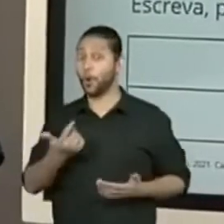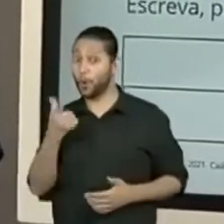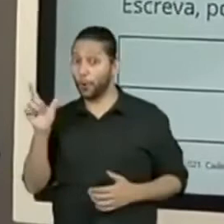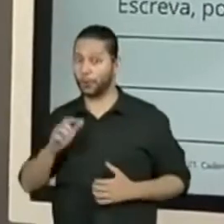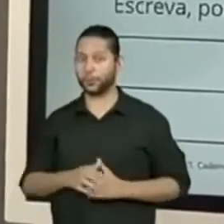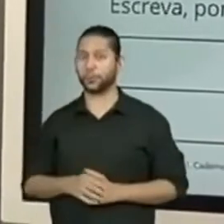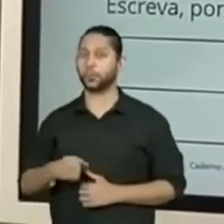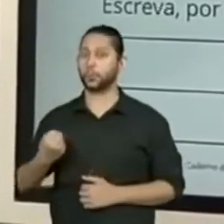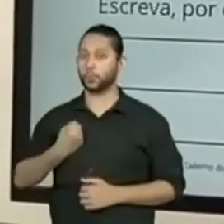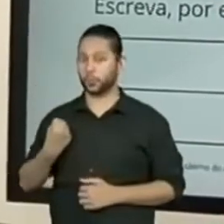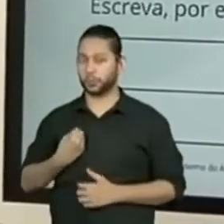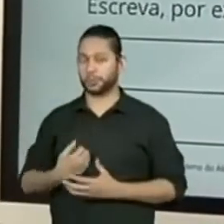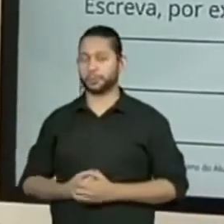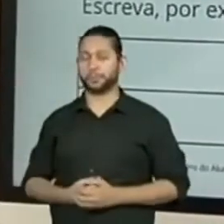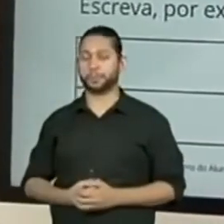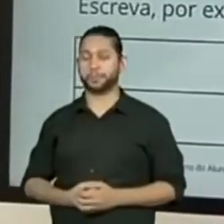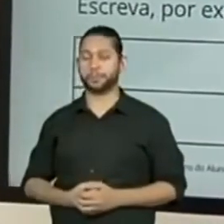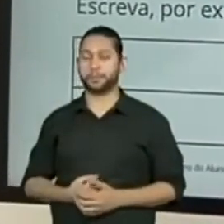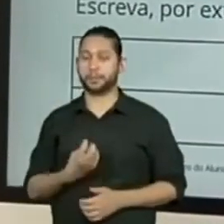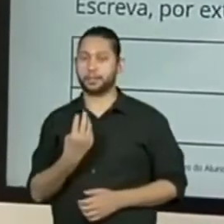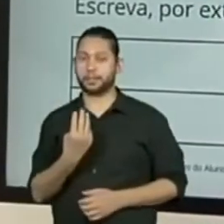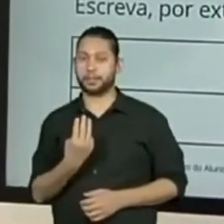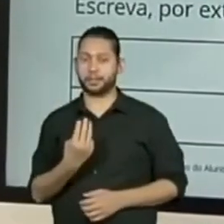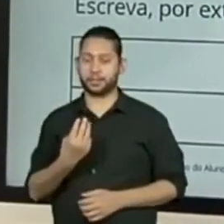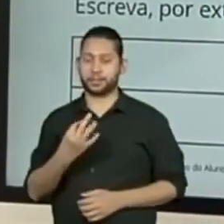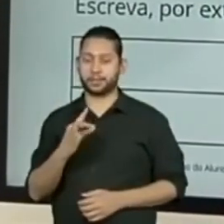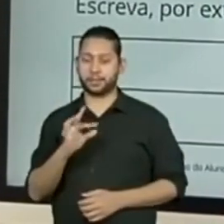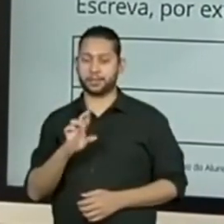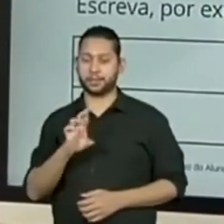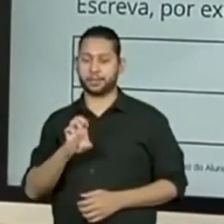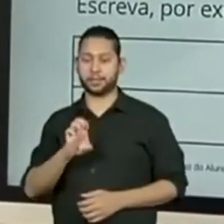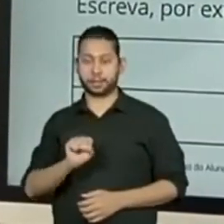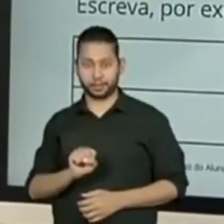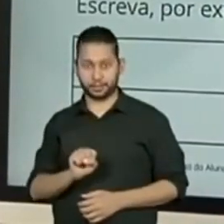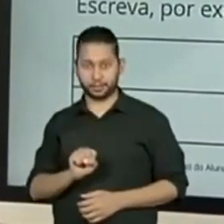3020. Registra aí no material ou no caderno.